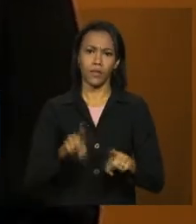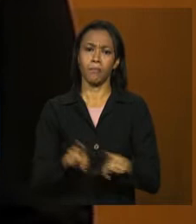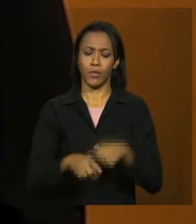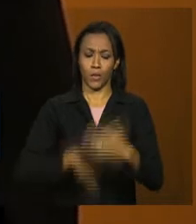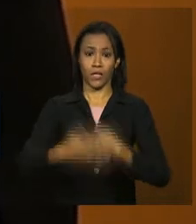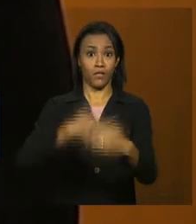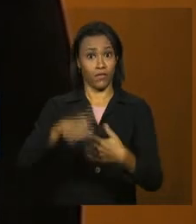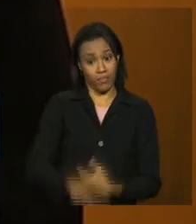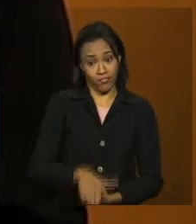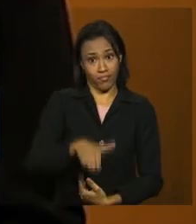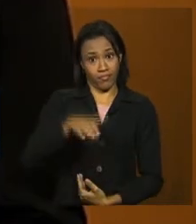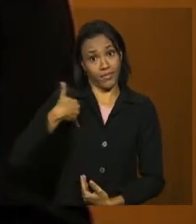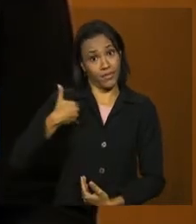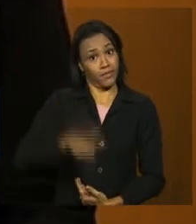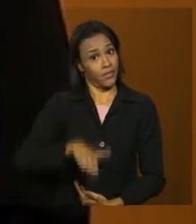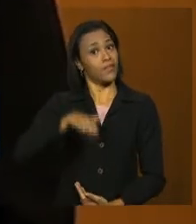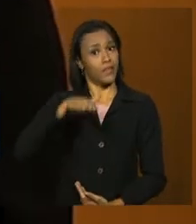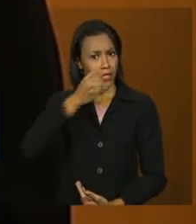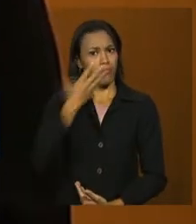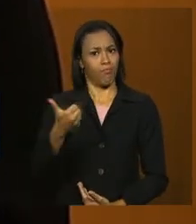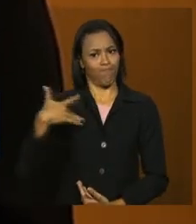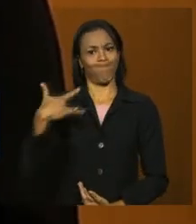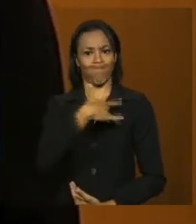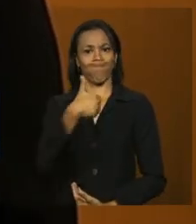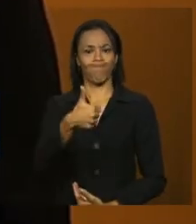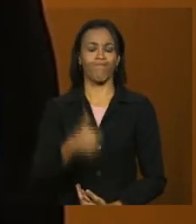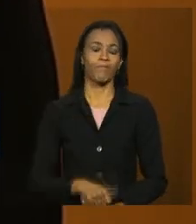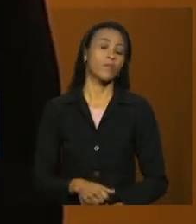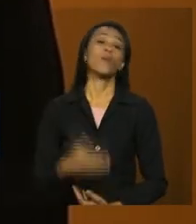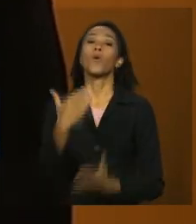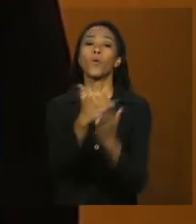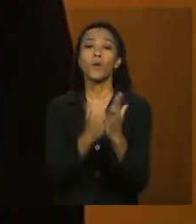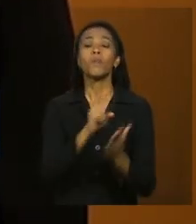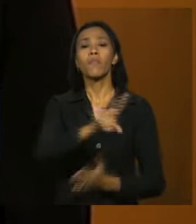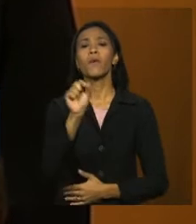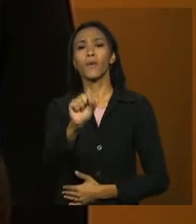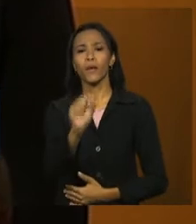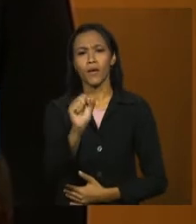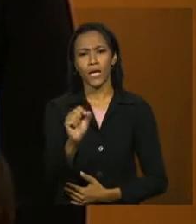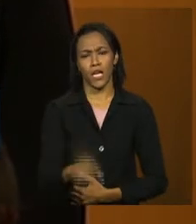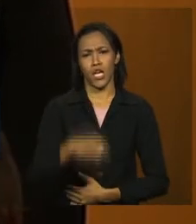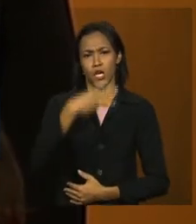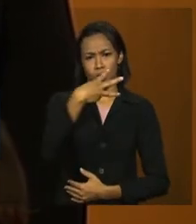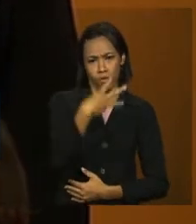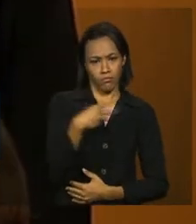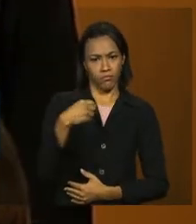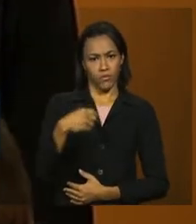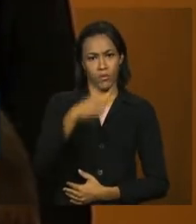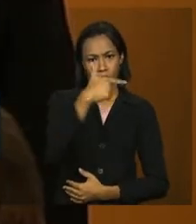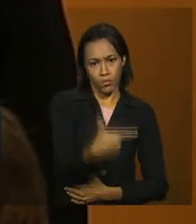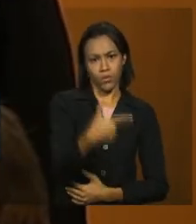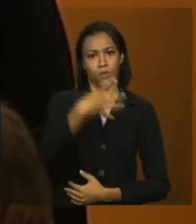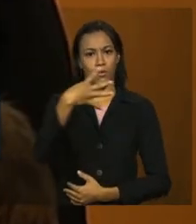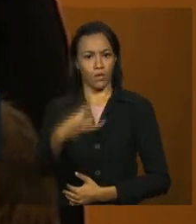crescimento e desenvolvimento infantil das Crianças nessa faixa etária o programa ele vai atender 2034